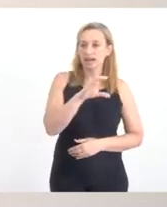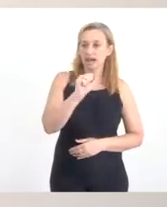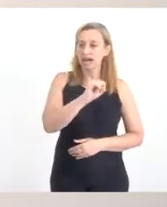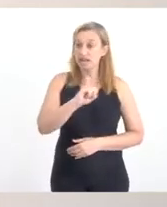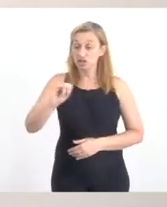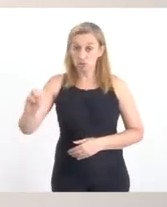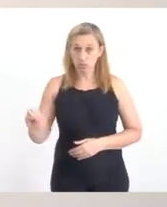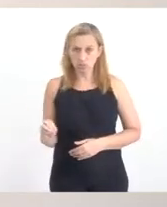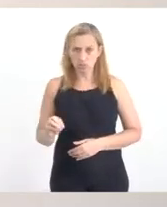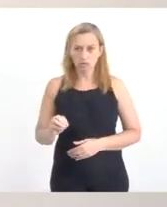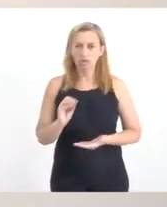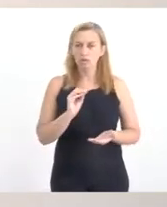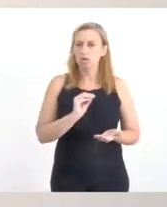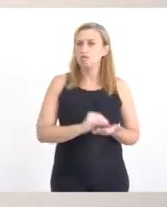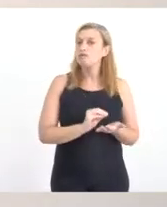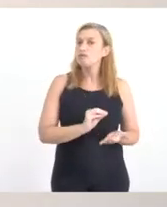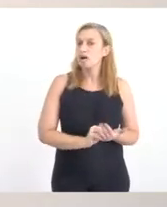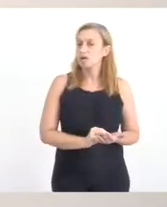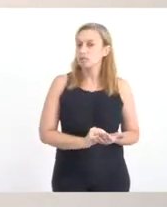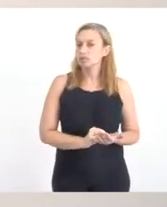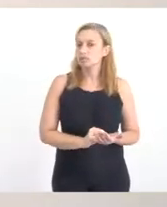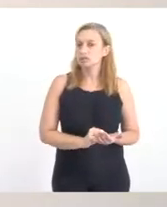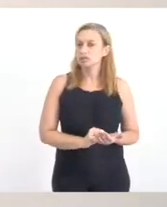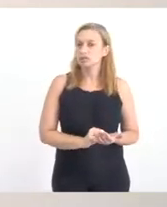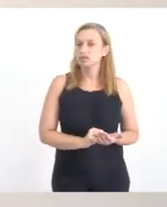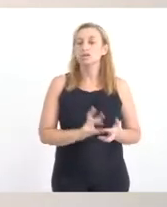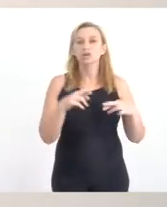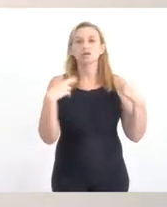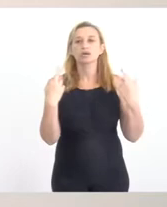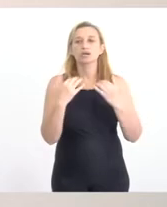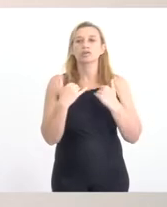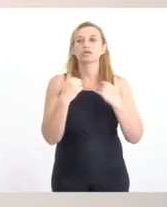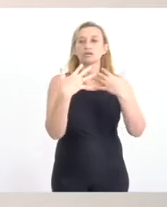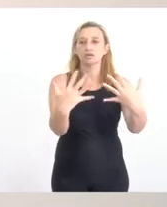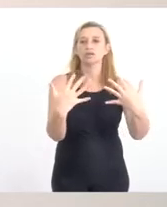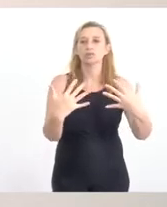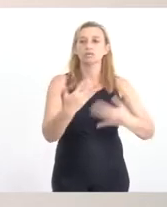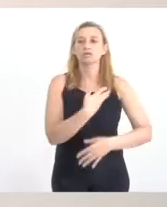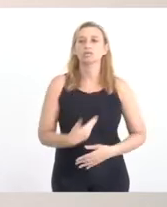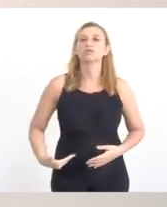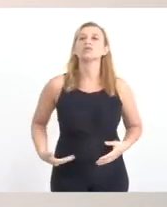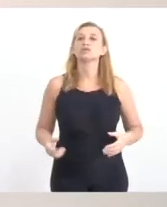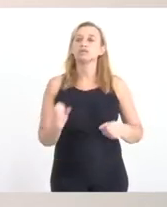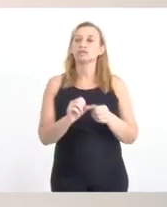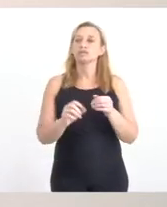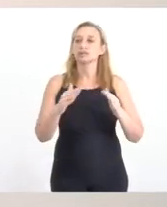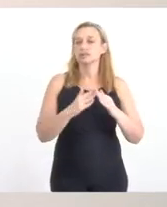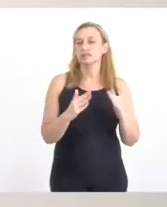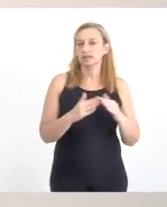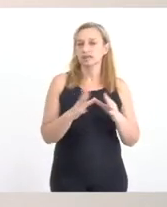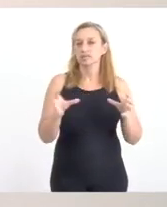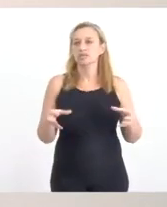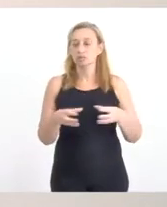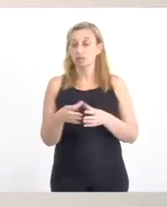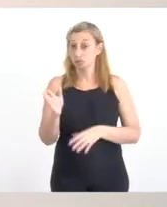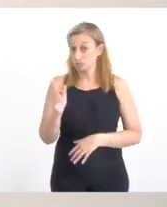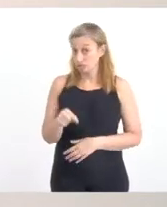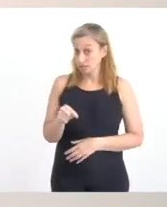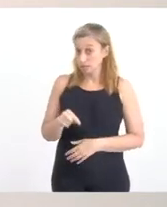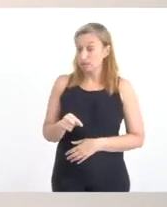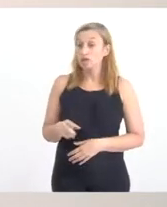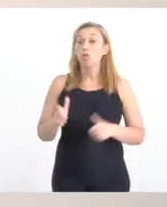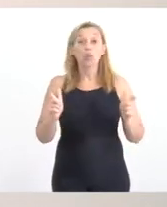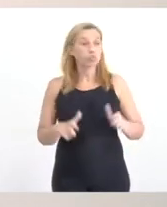pela sua ausência inclusive no audiência pública que fizemos nessa casa por esta comissão onde